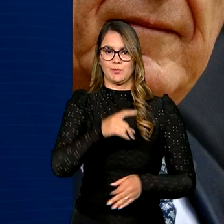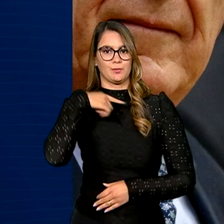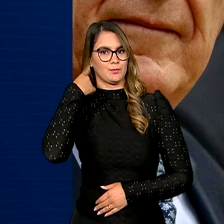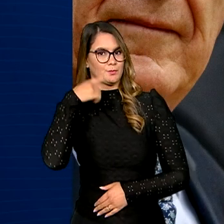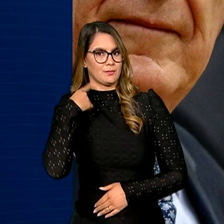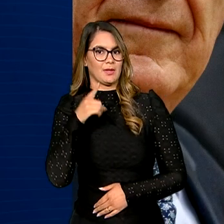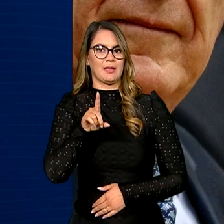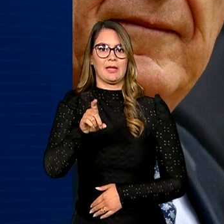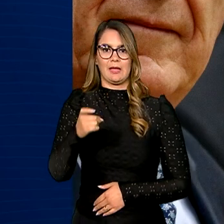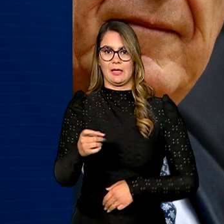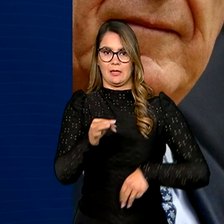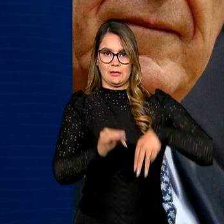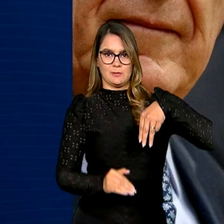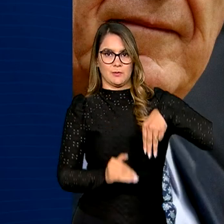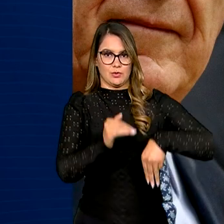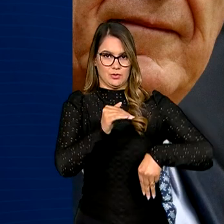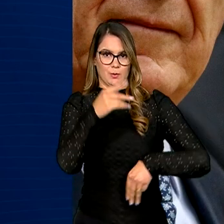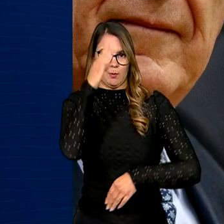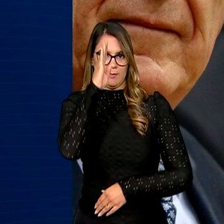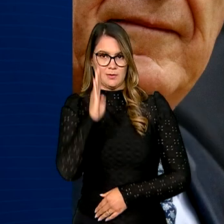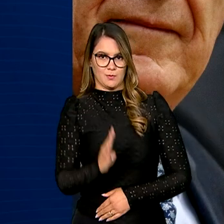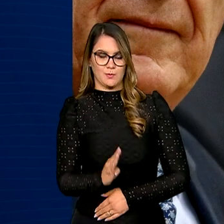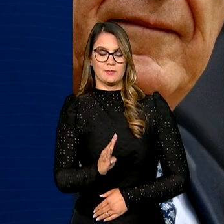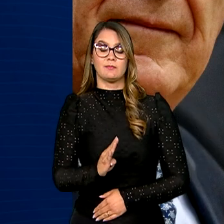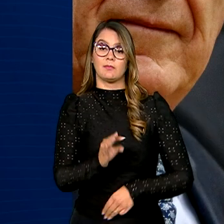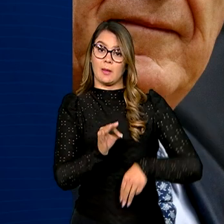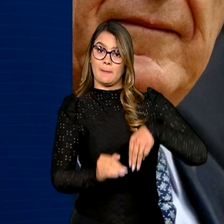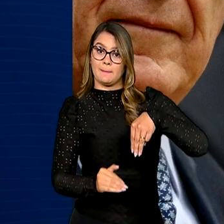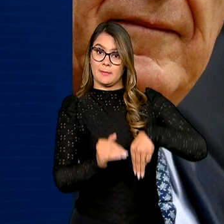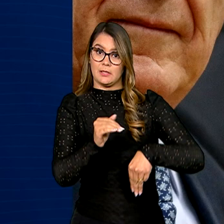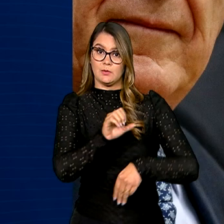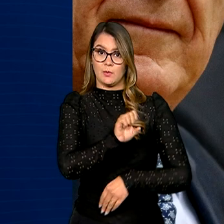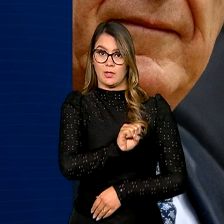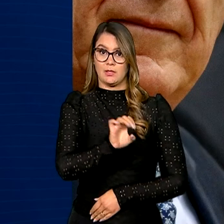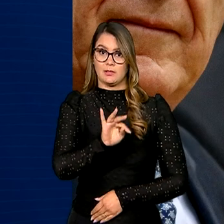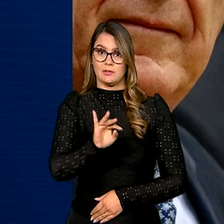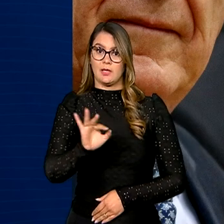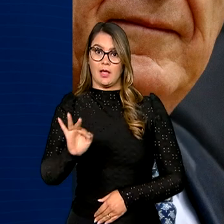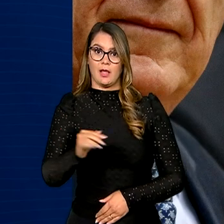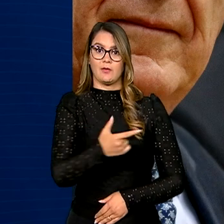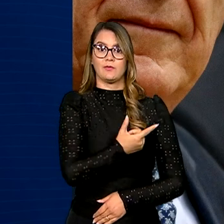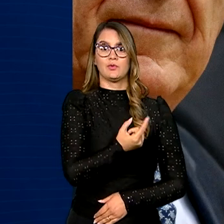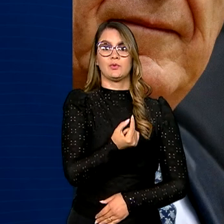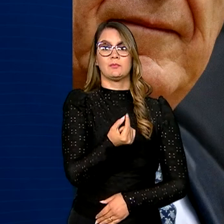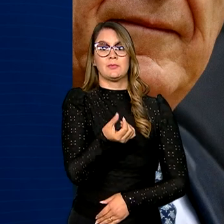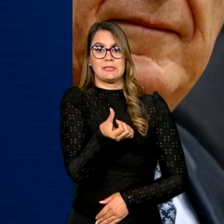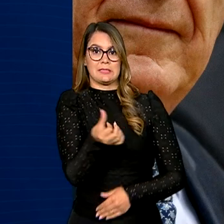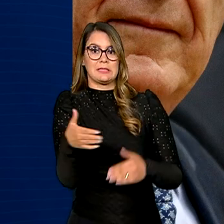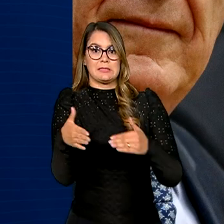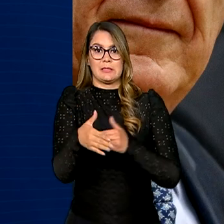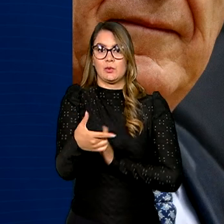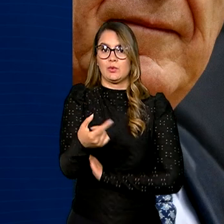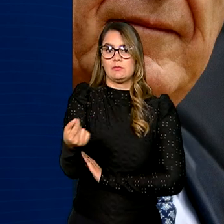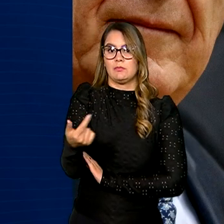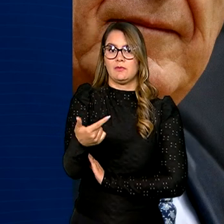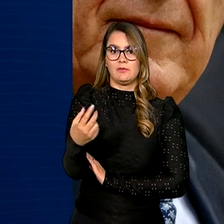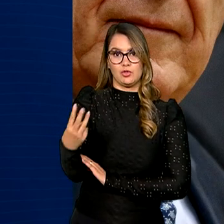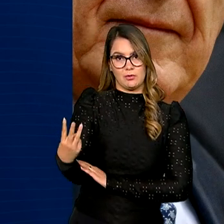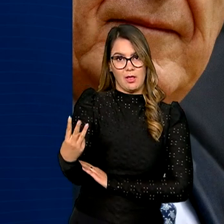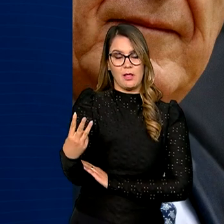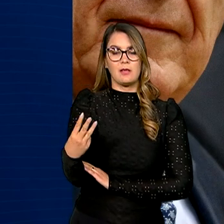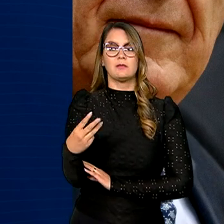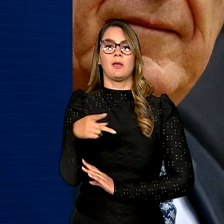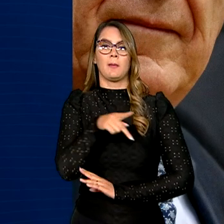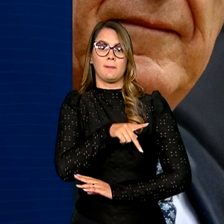e ex-magistrado brasileiro. Foi ministro do Supremo Tribunal Federal de 2006 a 2023 e presidiu